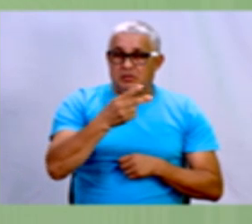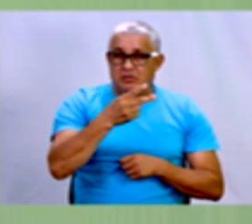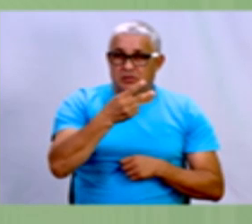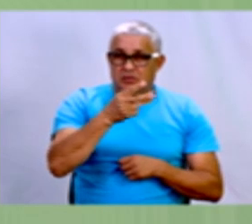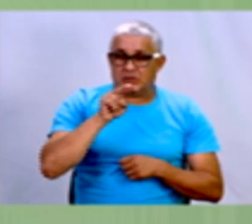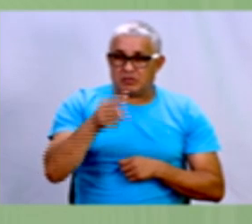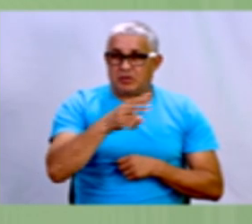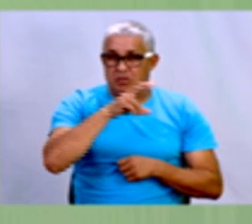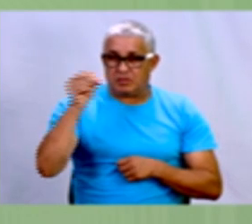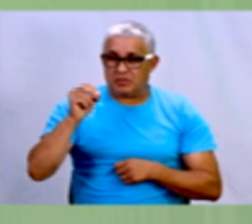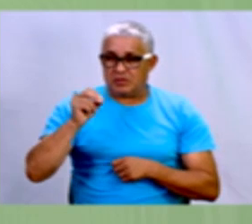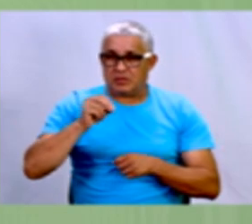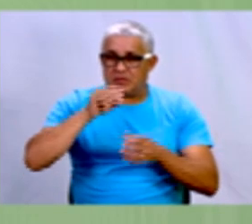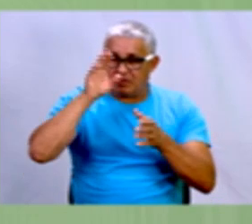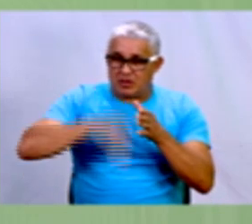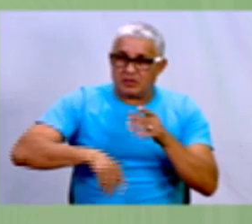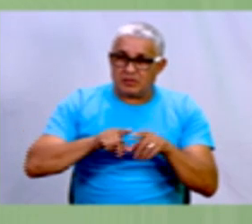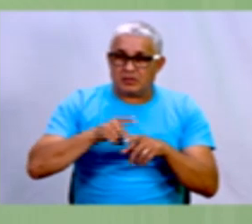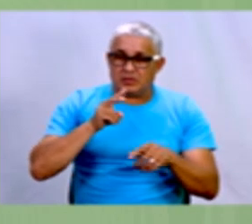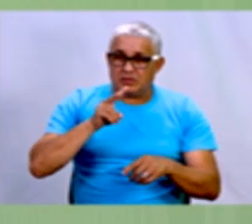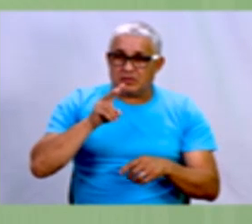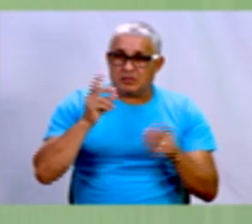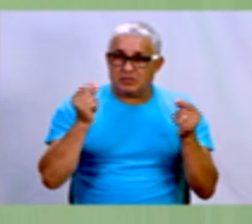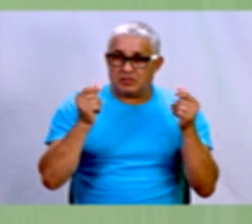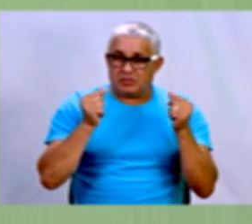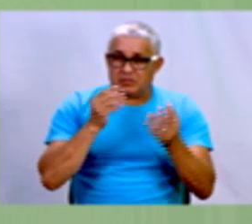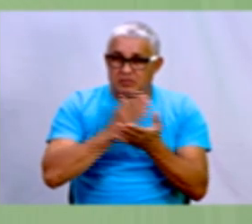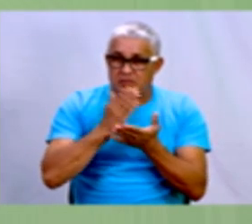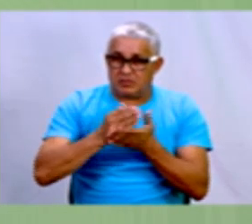R$1.000 de juros, isso quer dizer que o valor da minha parcela vai ser